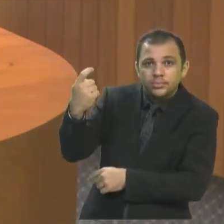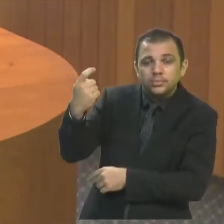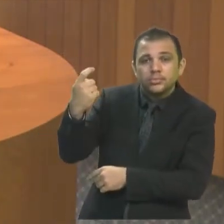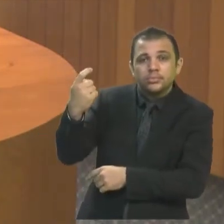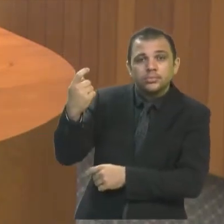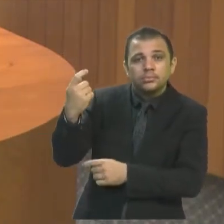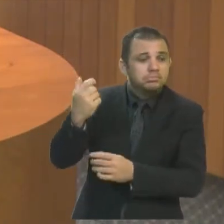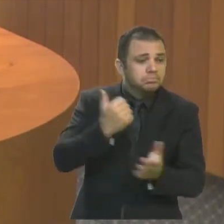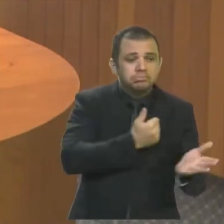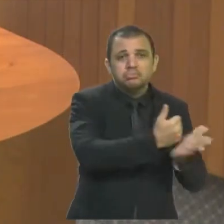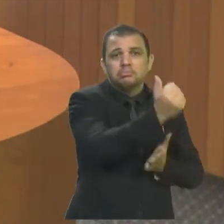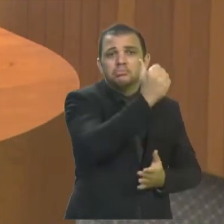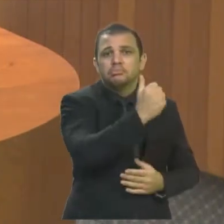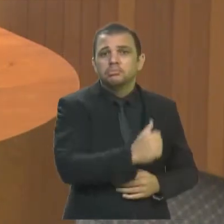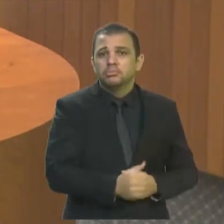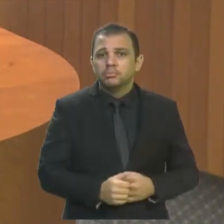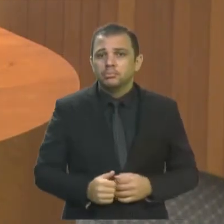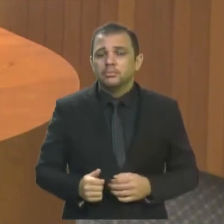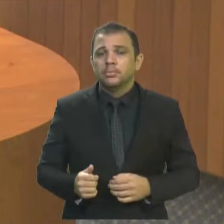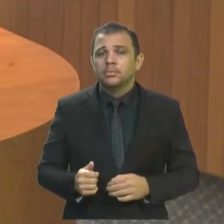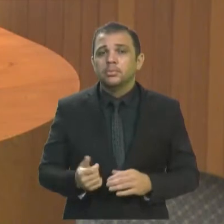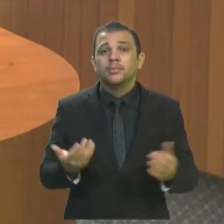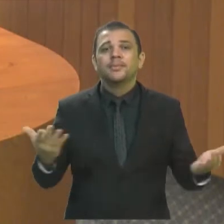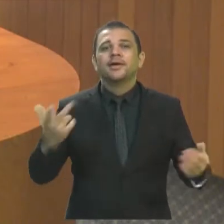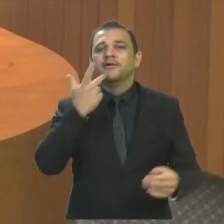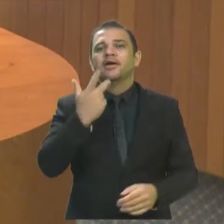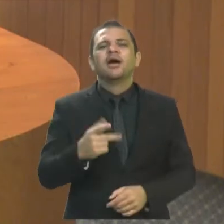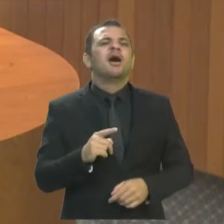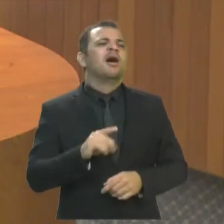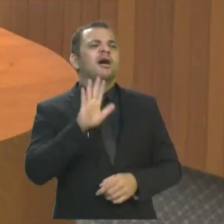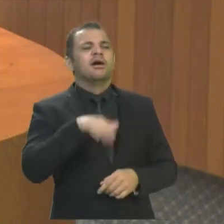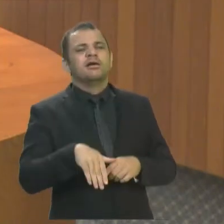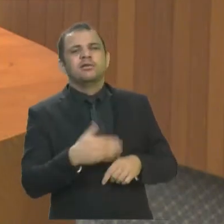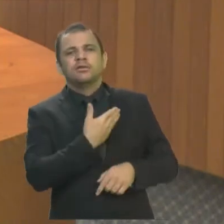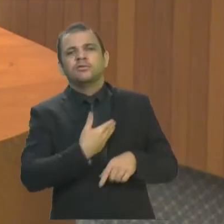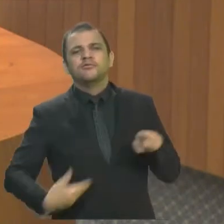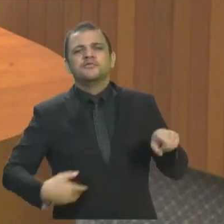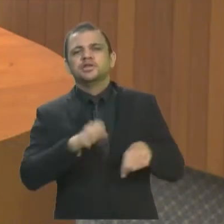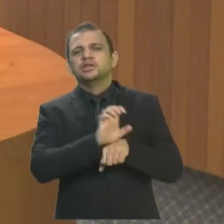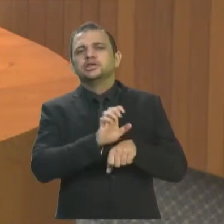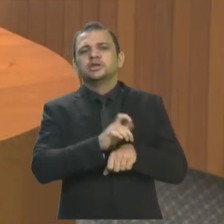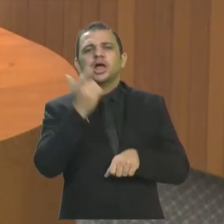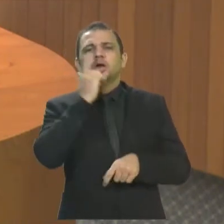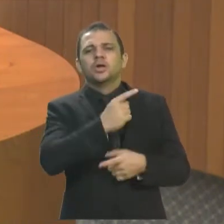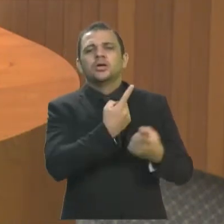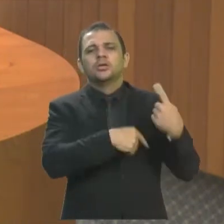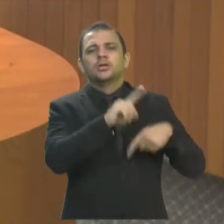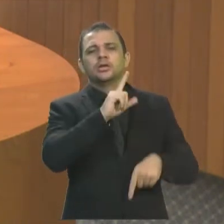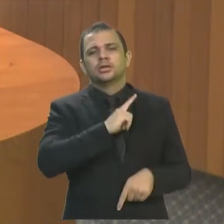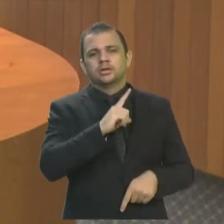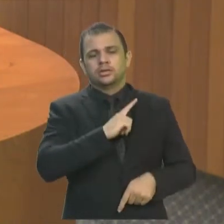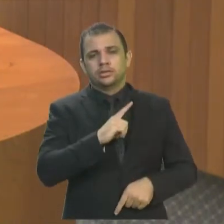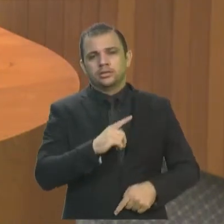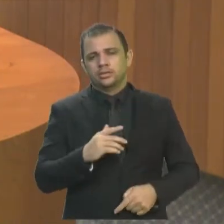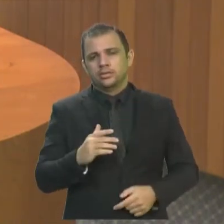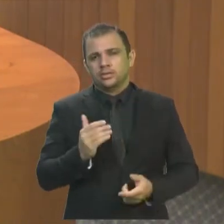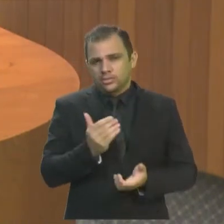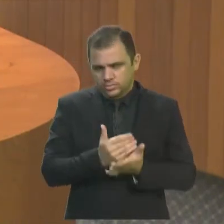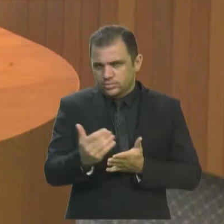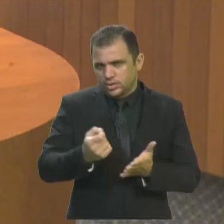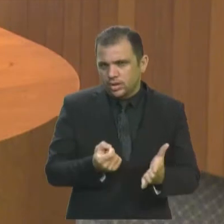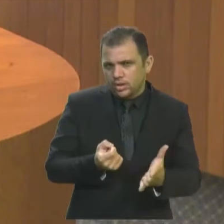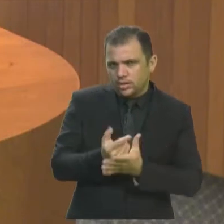Estado ainda está ganhando muito. Começa a comprar gasolina a 5,50, começa a comprar diesel